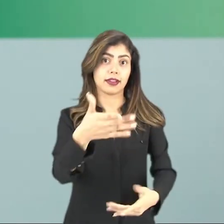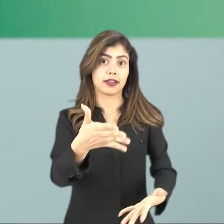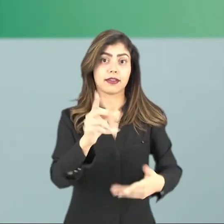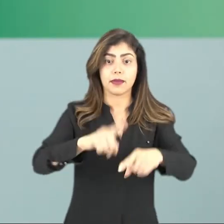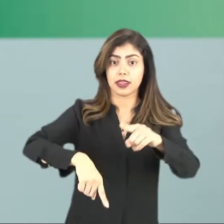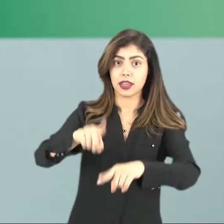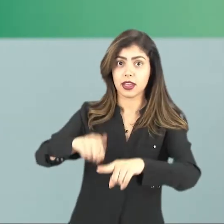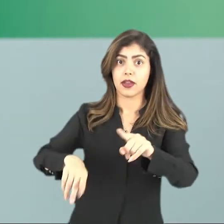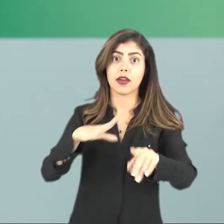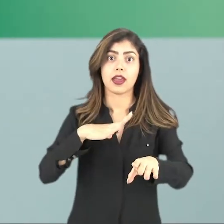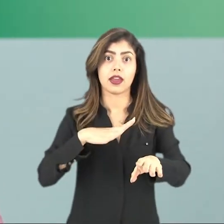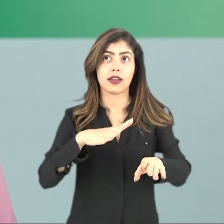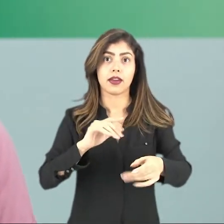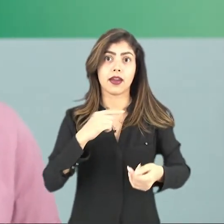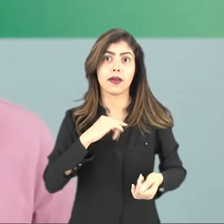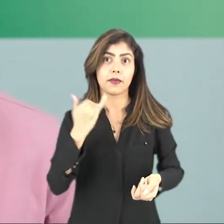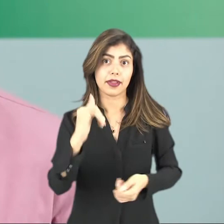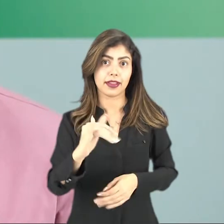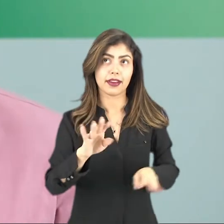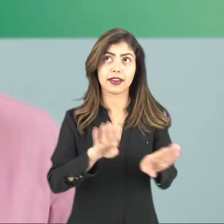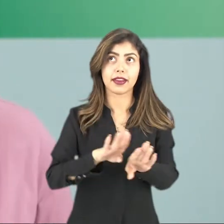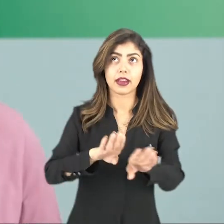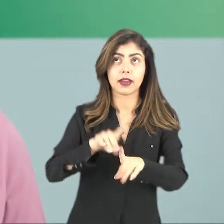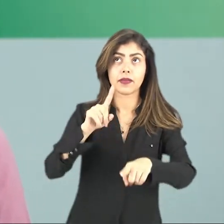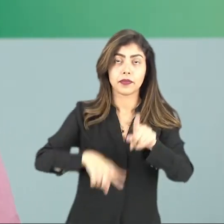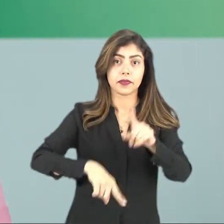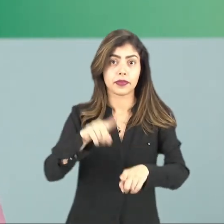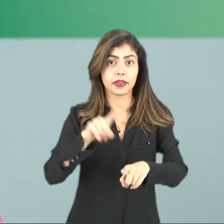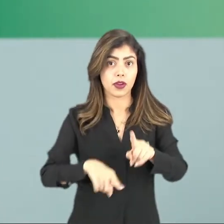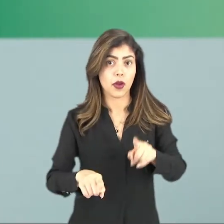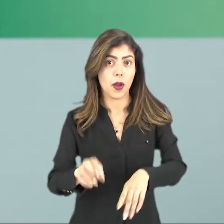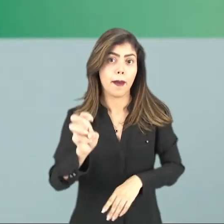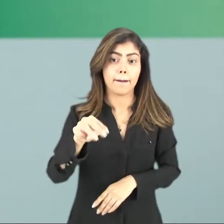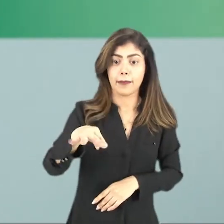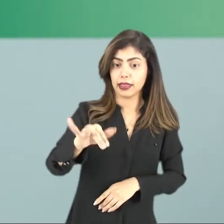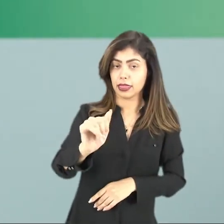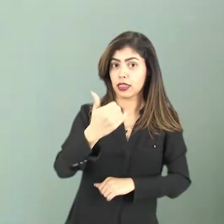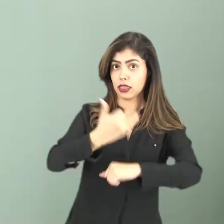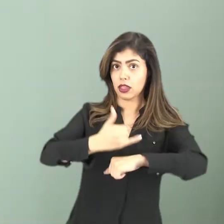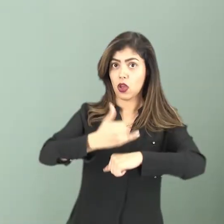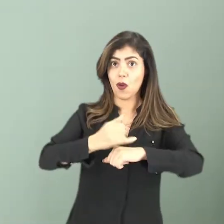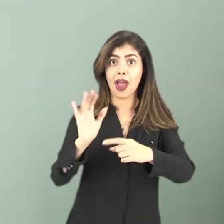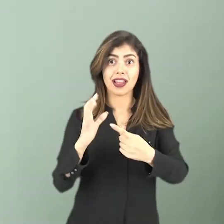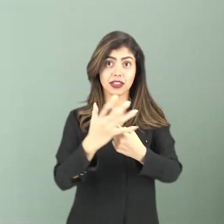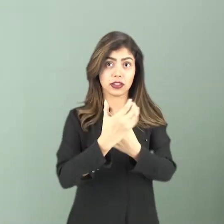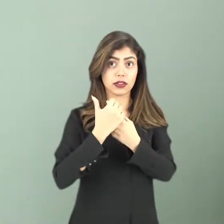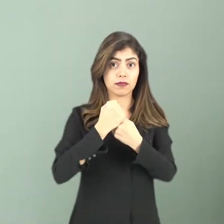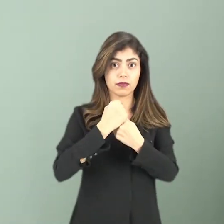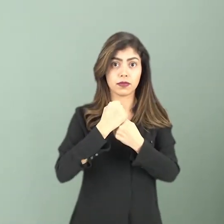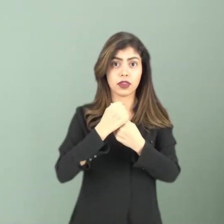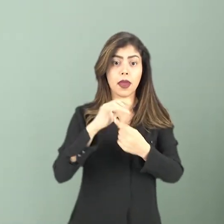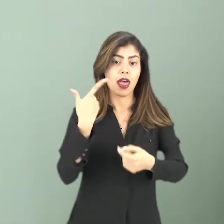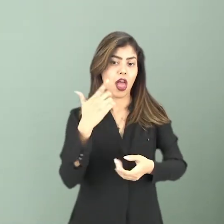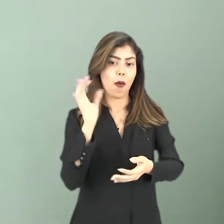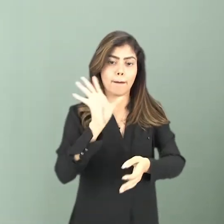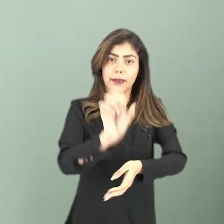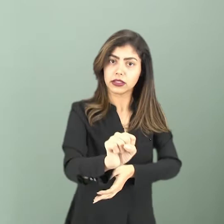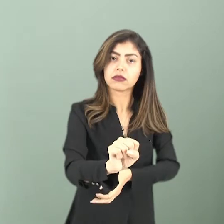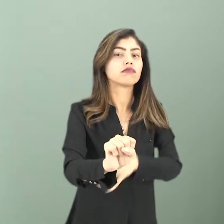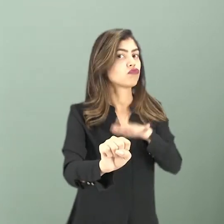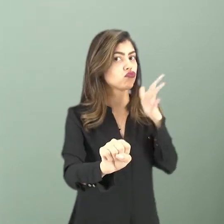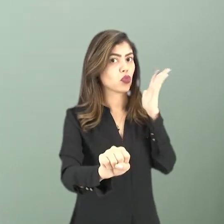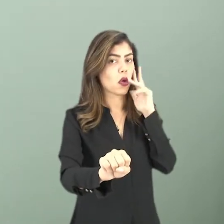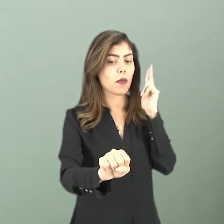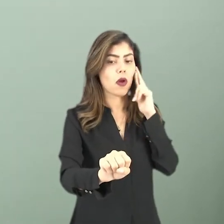Então, ele é uma camada condutora por um metal, mas ele precisa estar isolado para justamente fornecer esse contato de forma